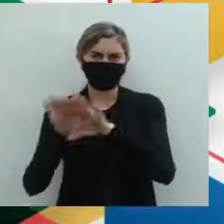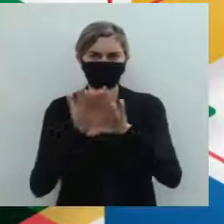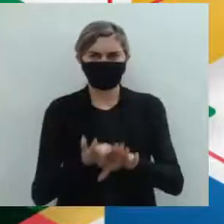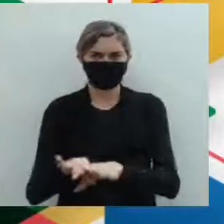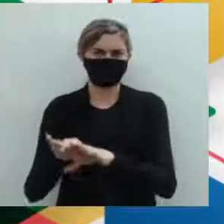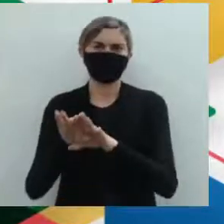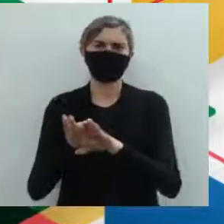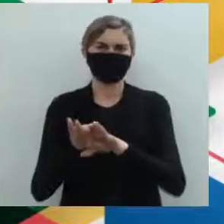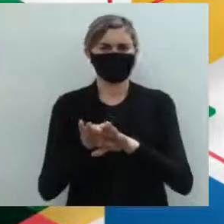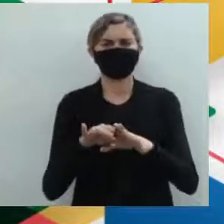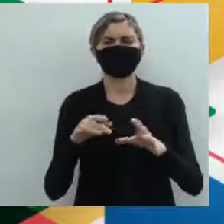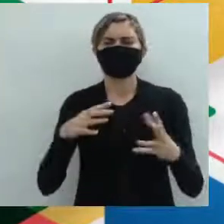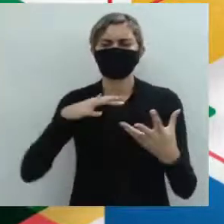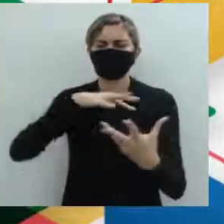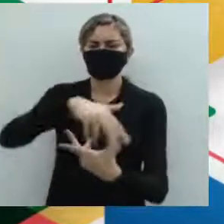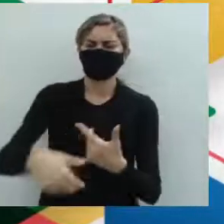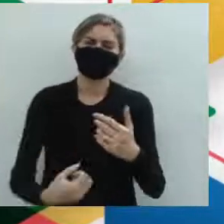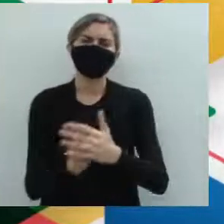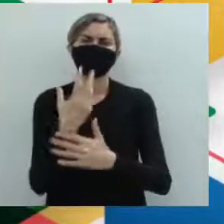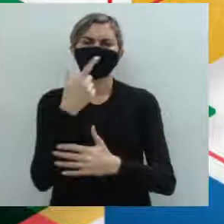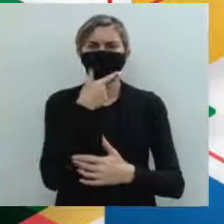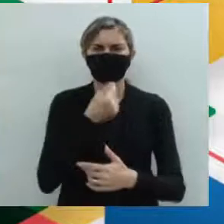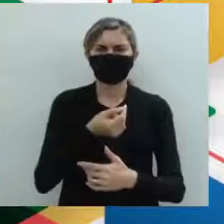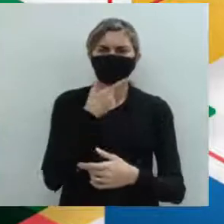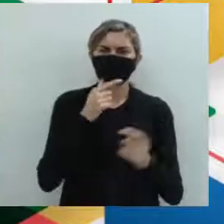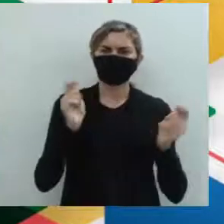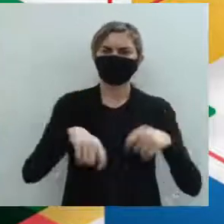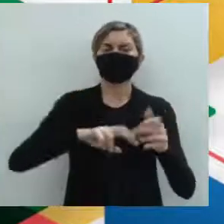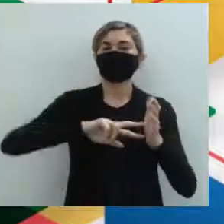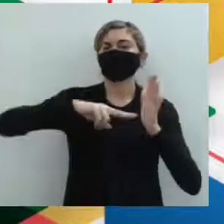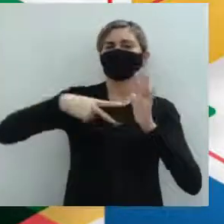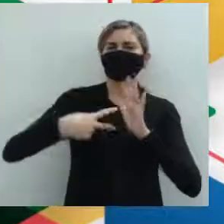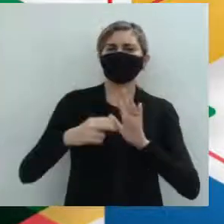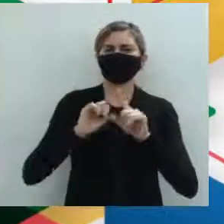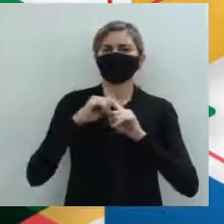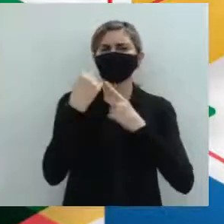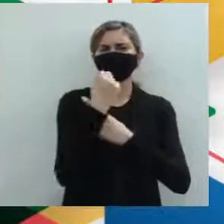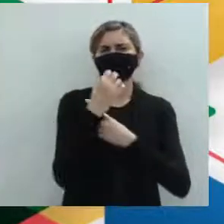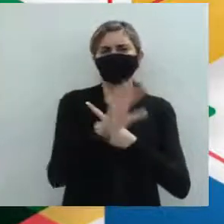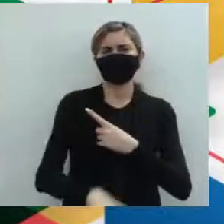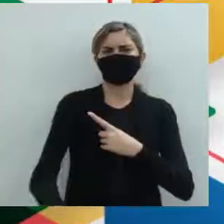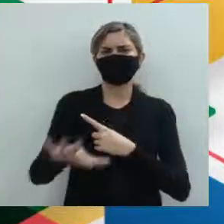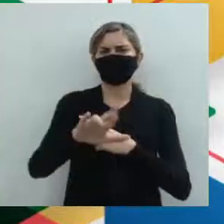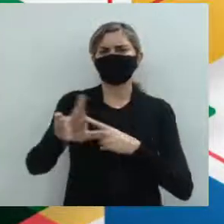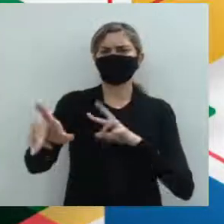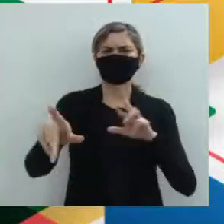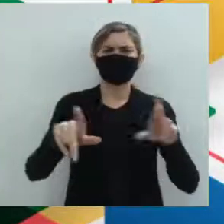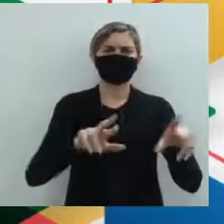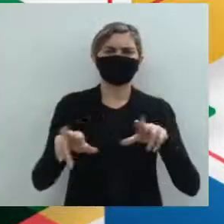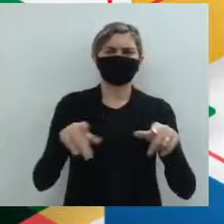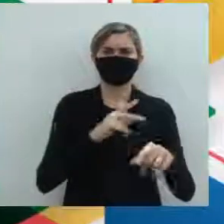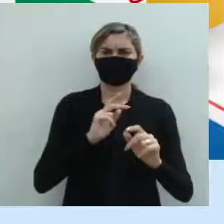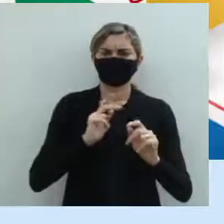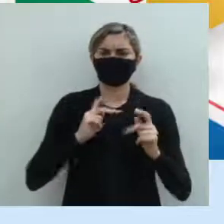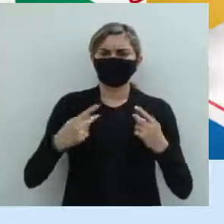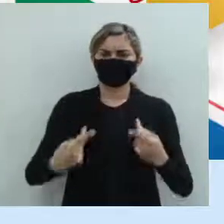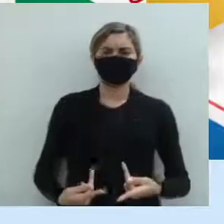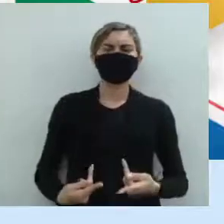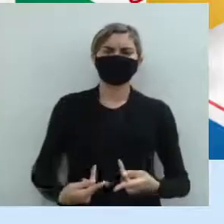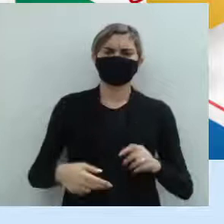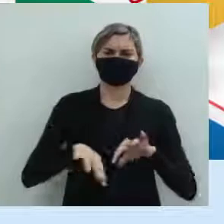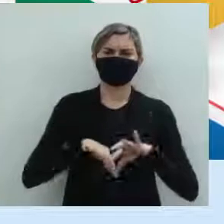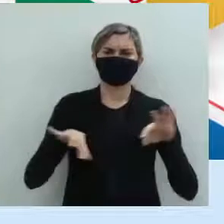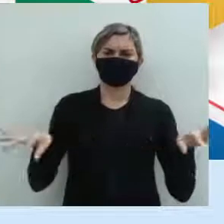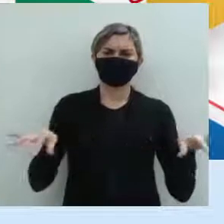mundo tangível criado pelo homem, o mundo que dá sentido ao social e à pluralidade humana, certo? Quando ela separou labor